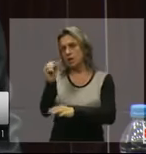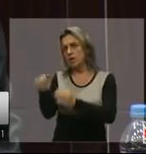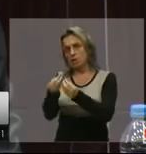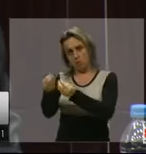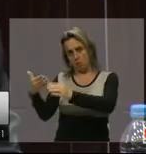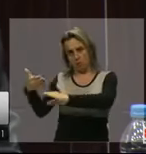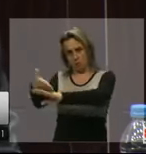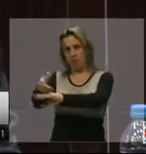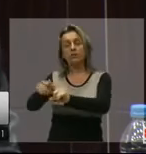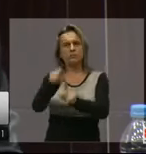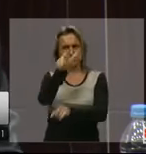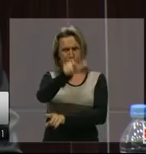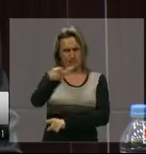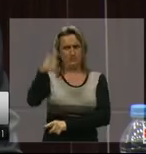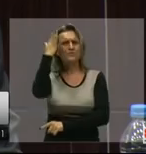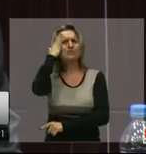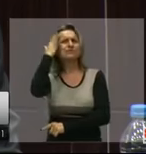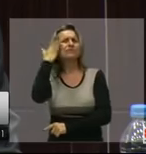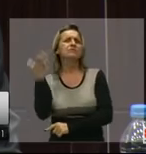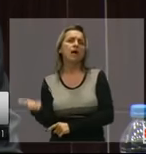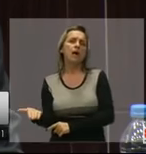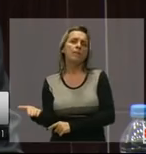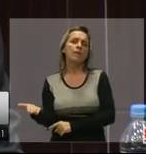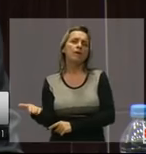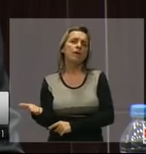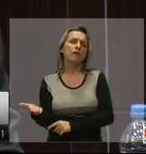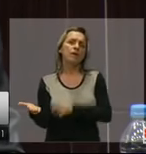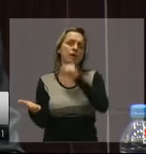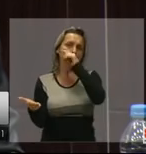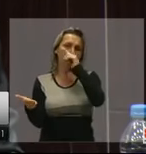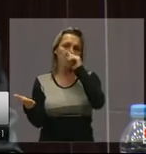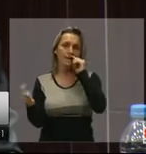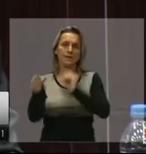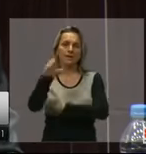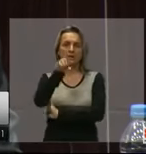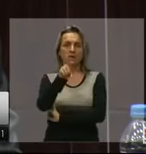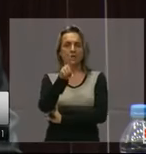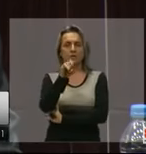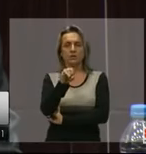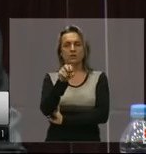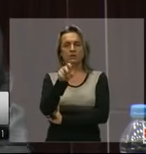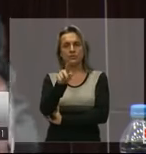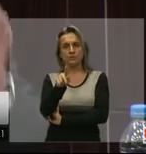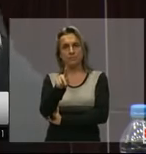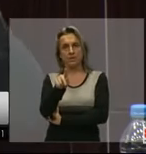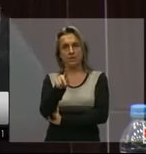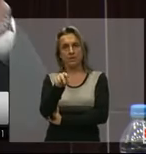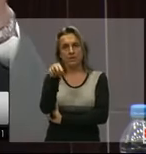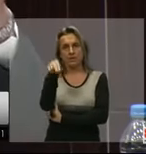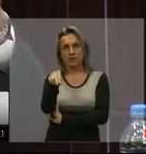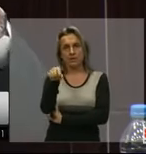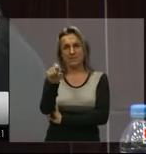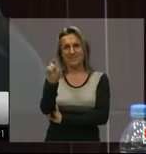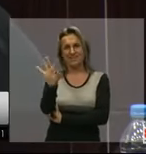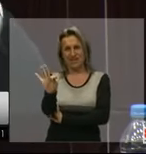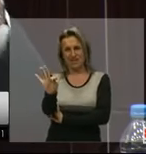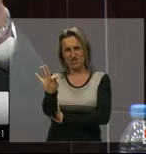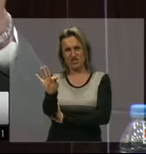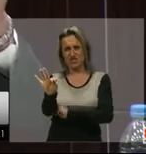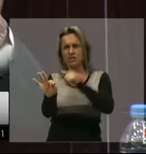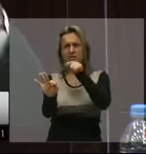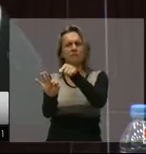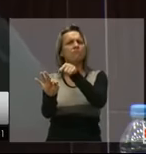muita gente sabe, que é um tal de DeepNet. A DeepNet é uma